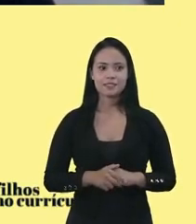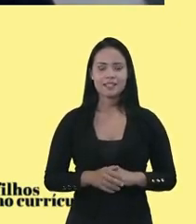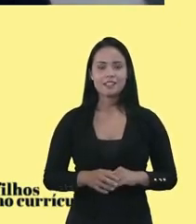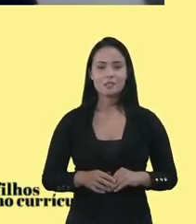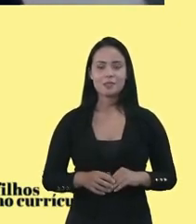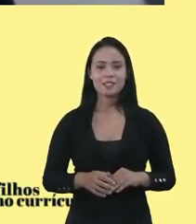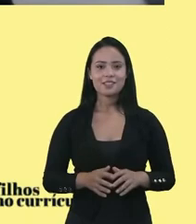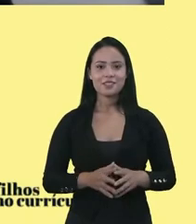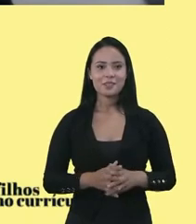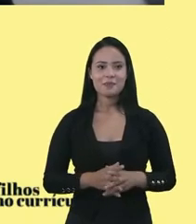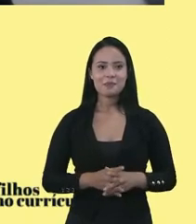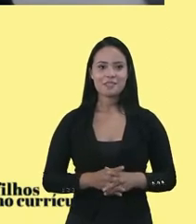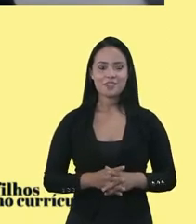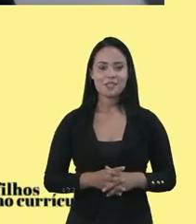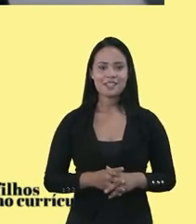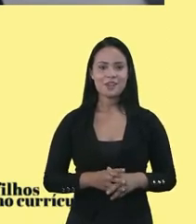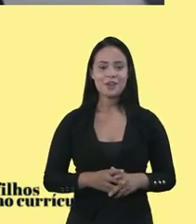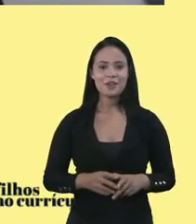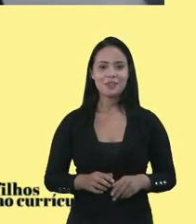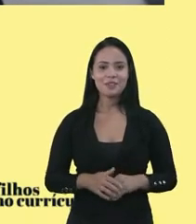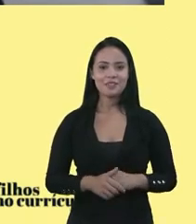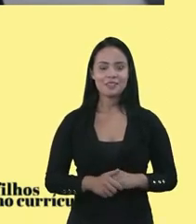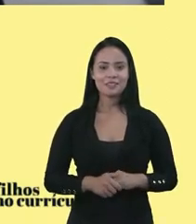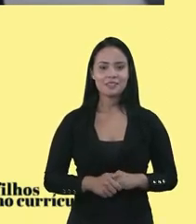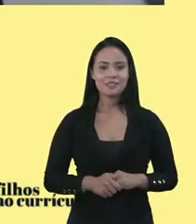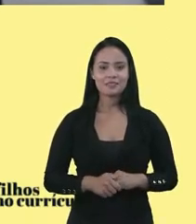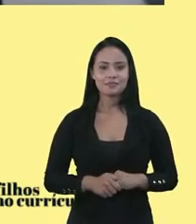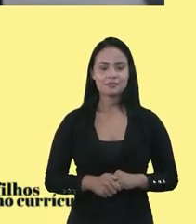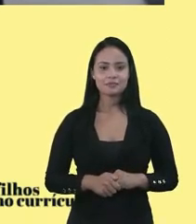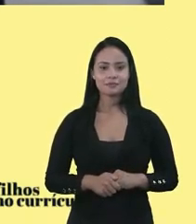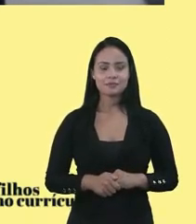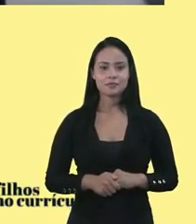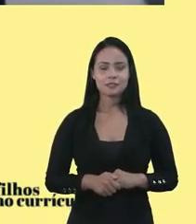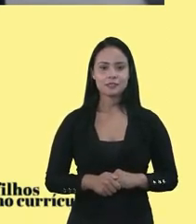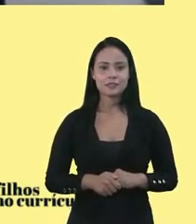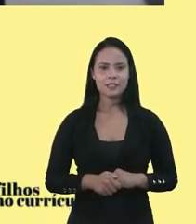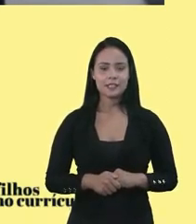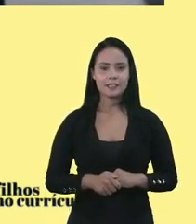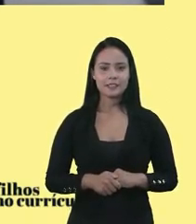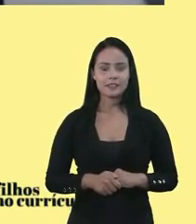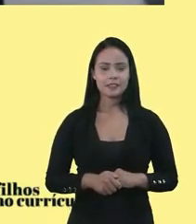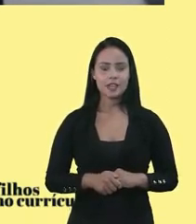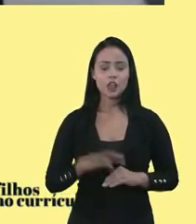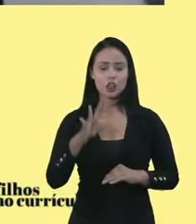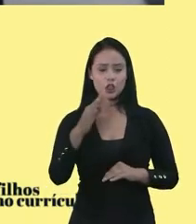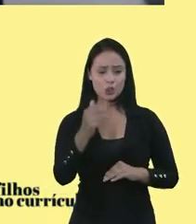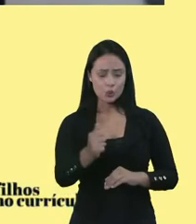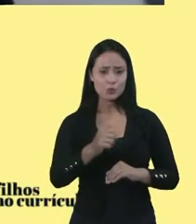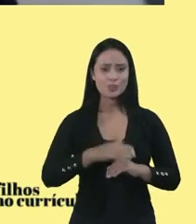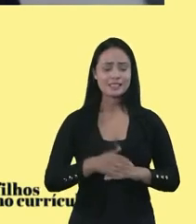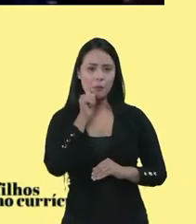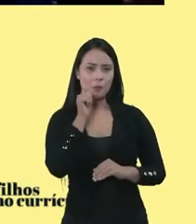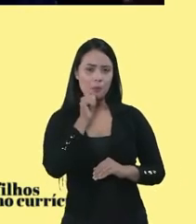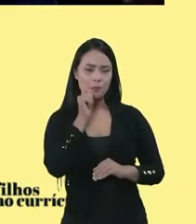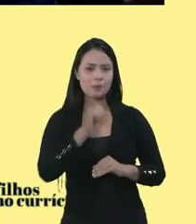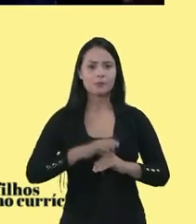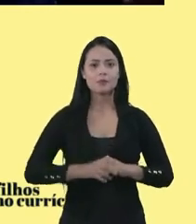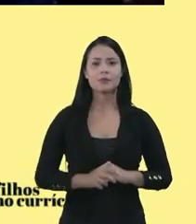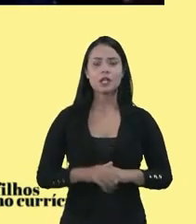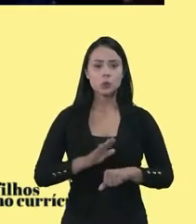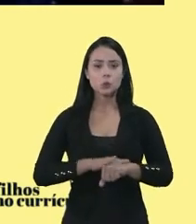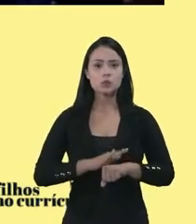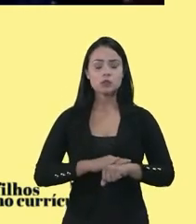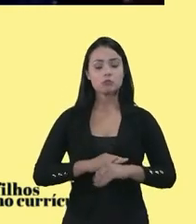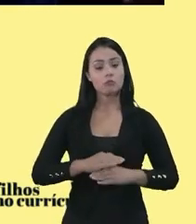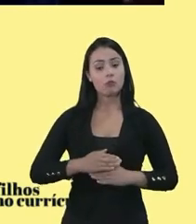do direito de marcação de férias para mães e pais que tenham retornado de licença maternidade e paternidade.